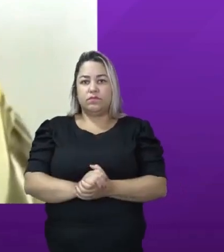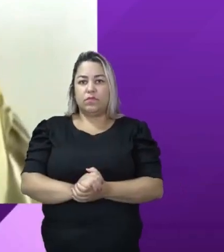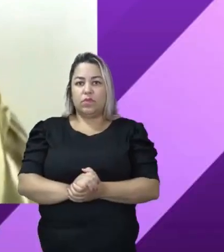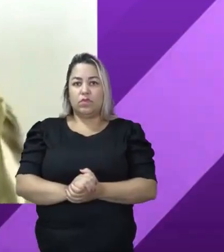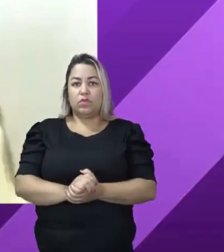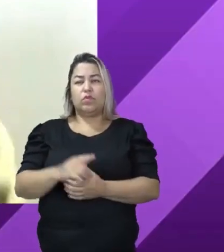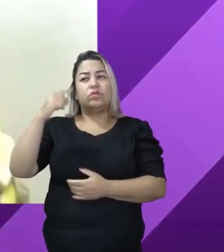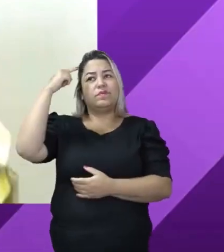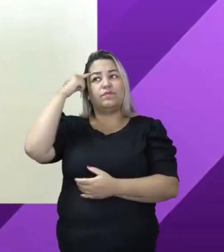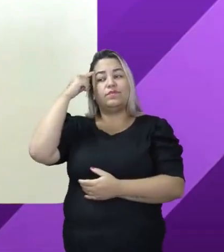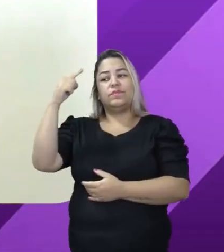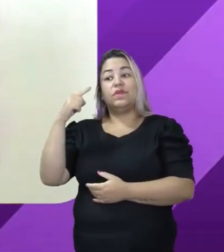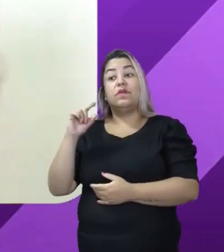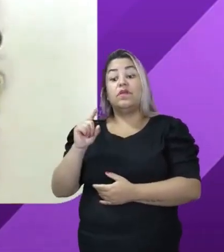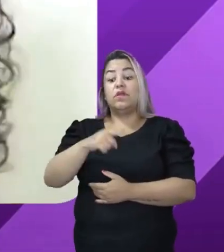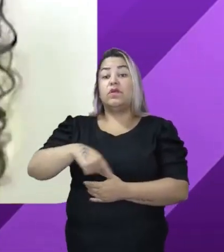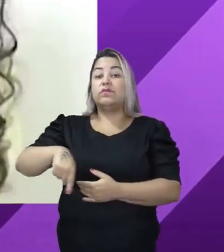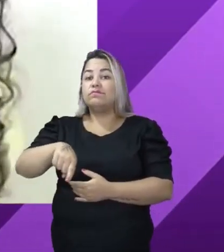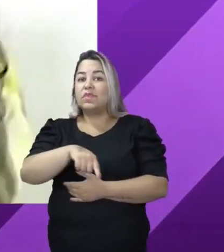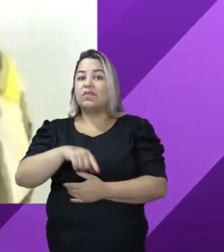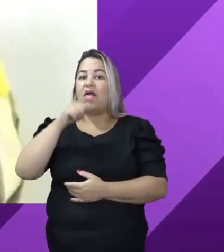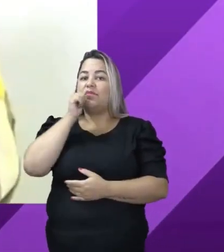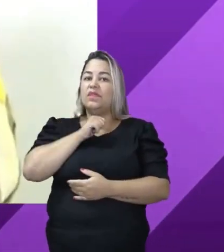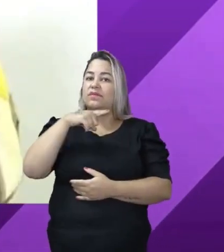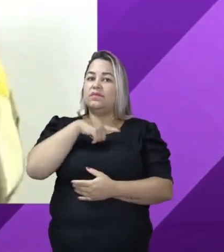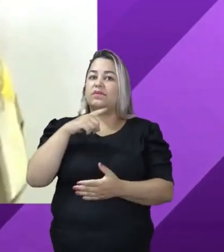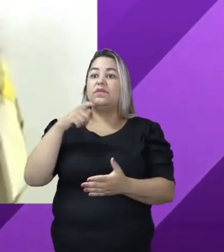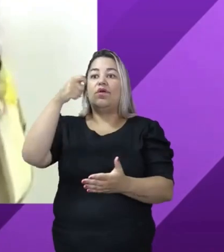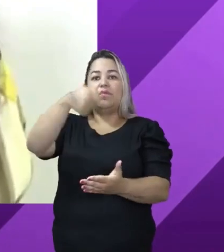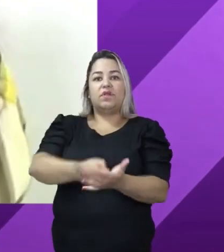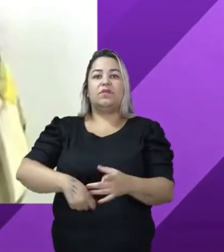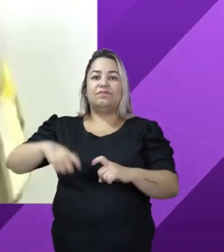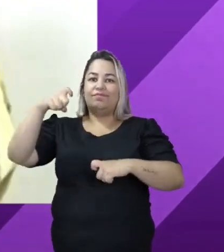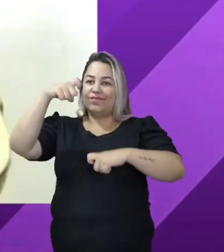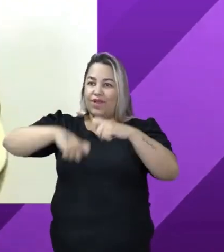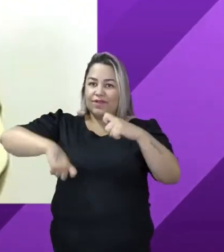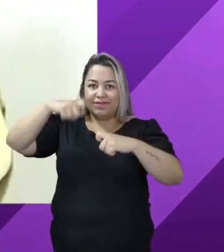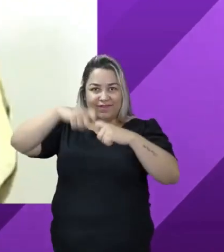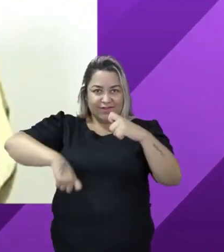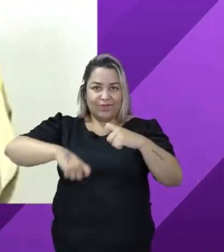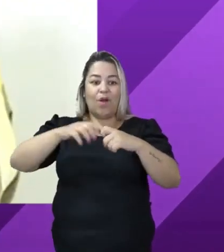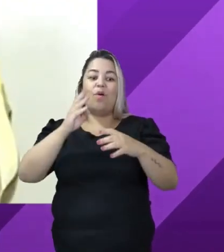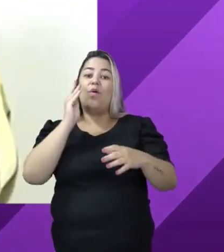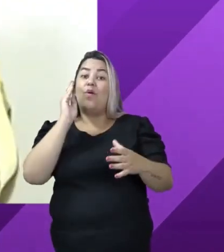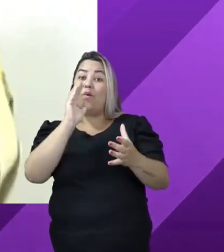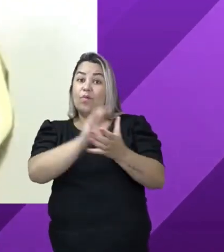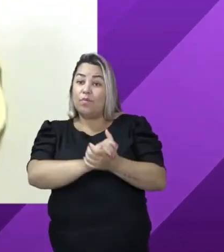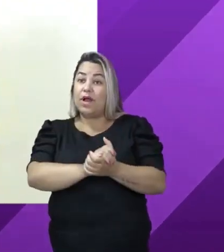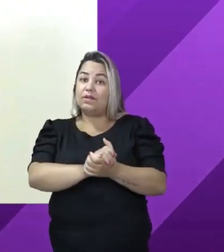No nosso imaginário, diz que a mulher tem obrigação de ter relação sexual com seu marido. Não é isso? Pois